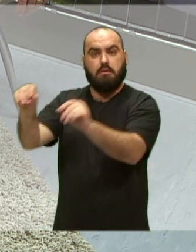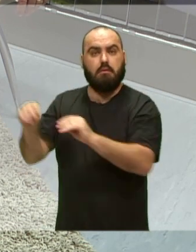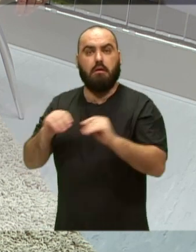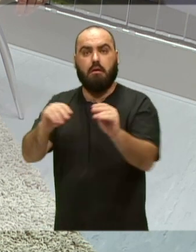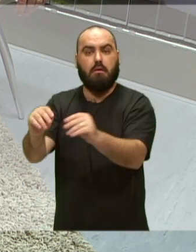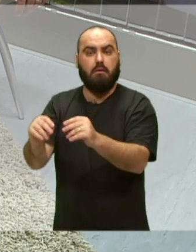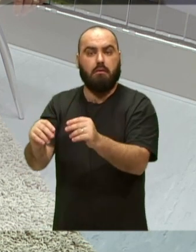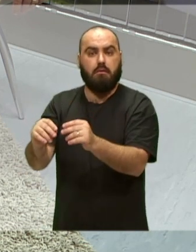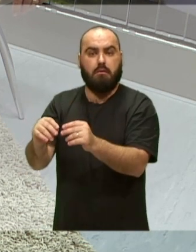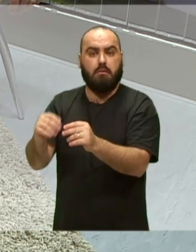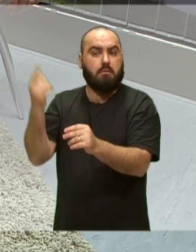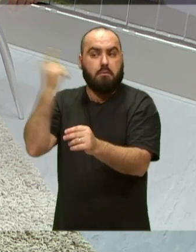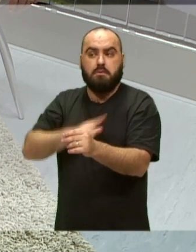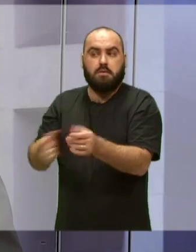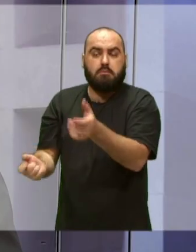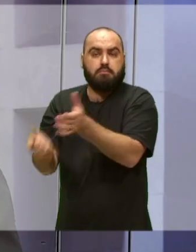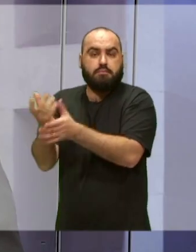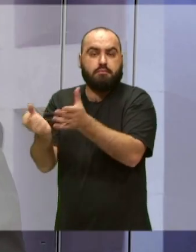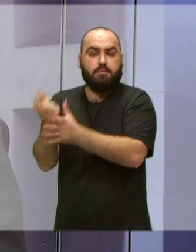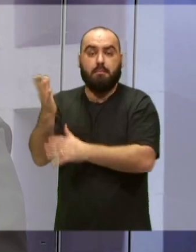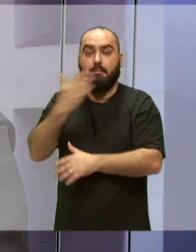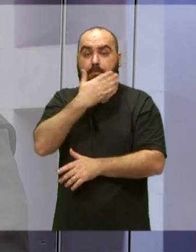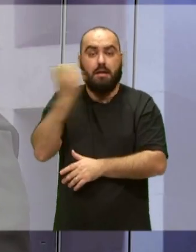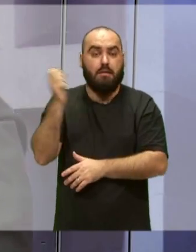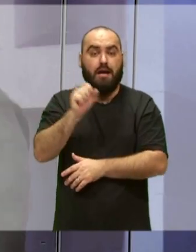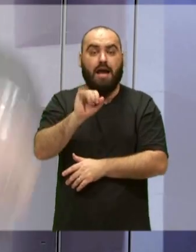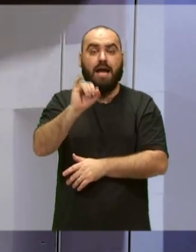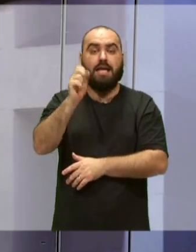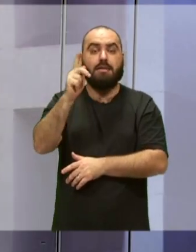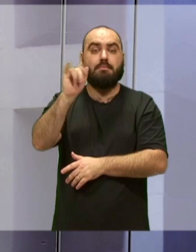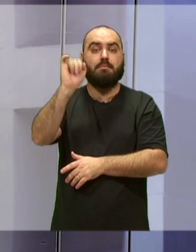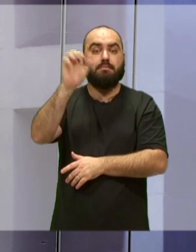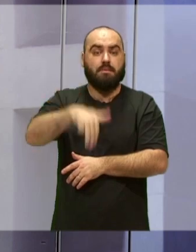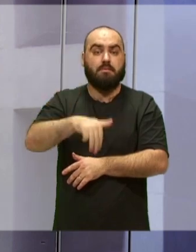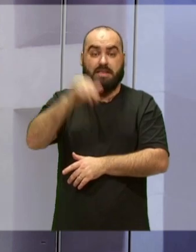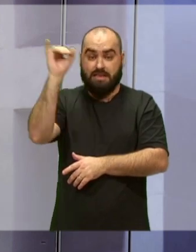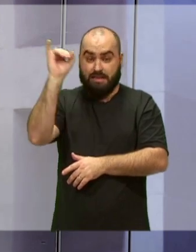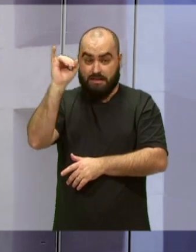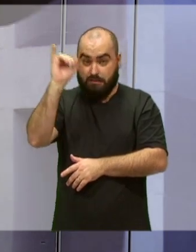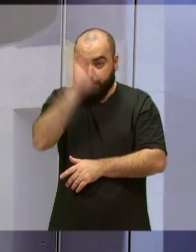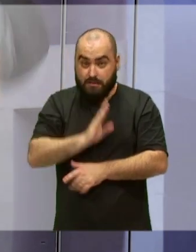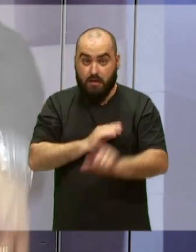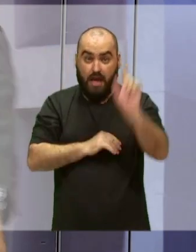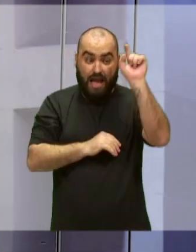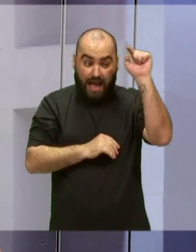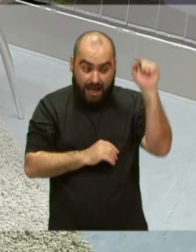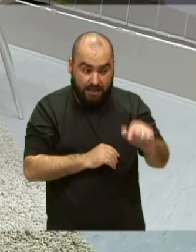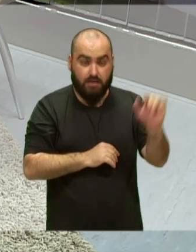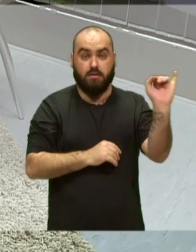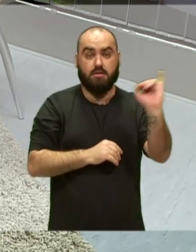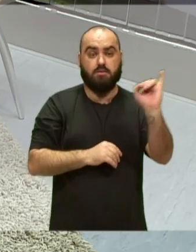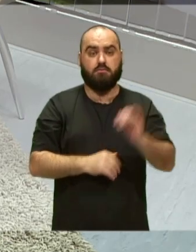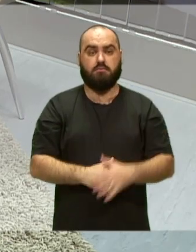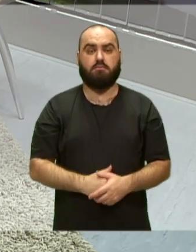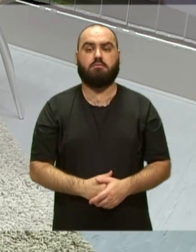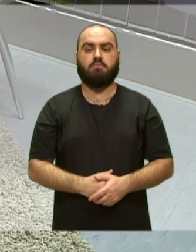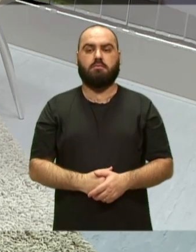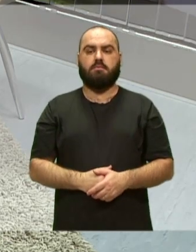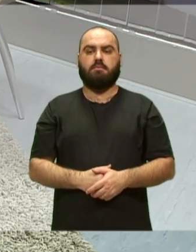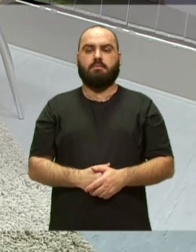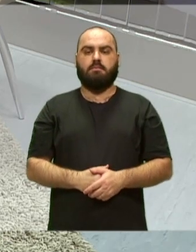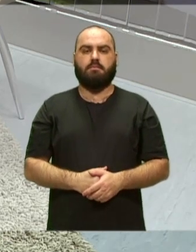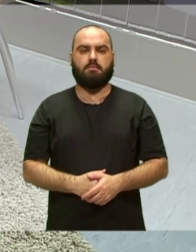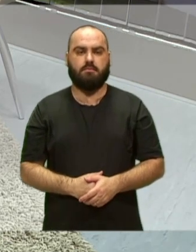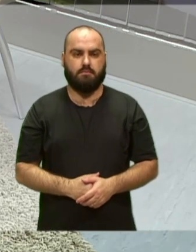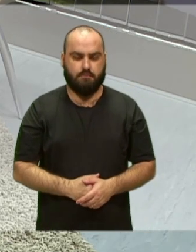mais para para produzir maior melhor aipim do Brasil é produzido aqui no São Roque aqui emem taji Vereador